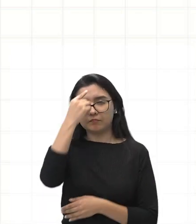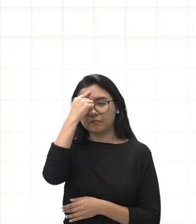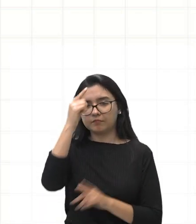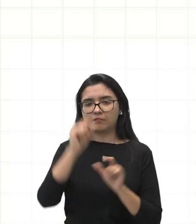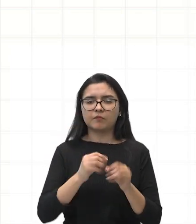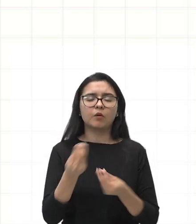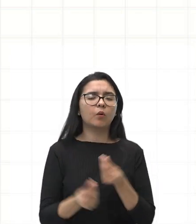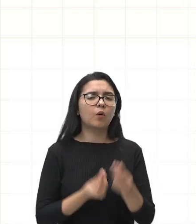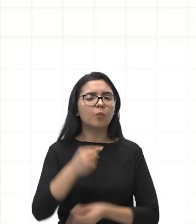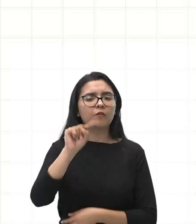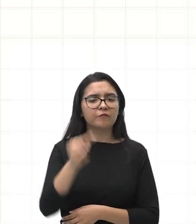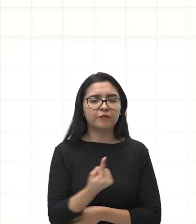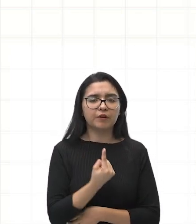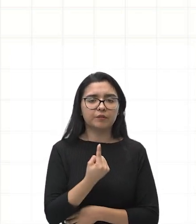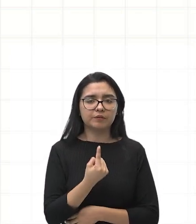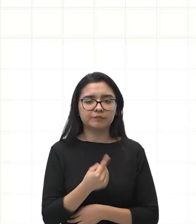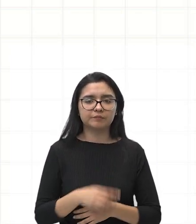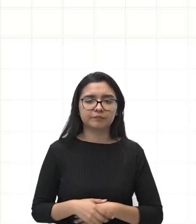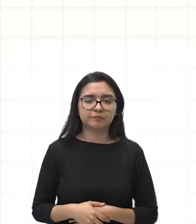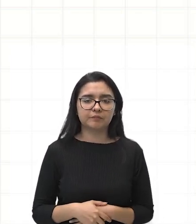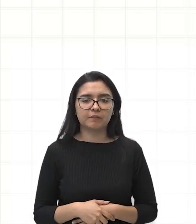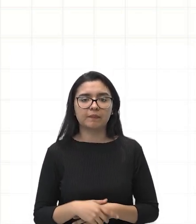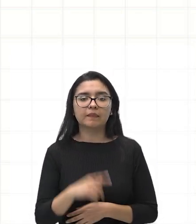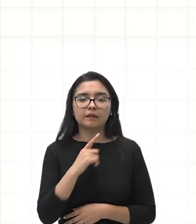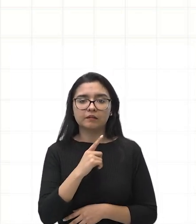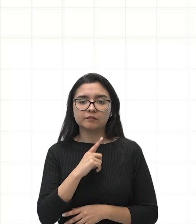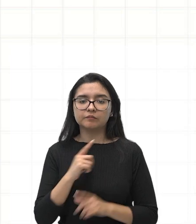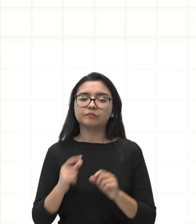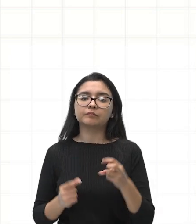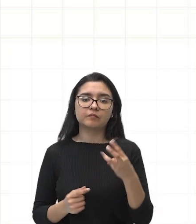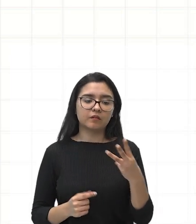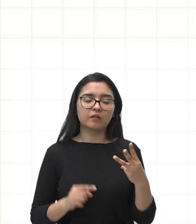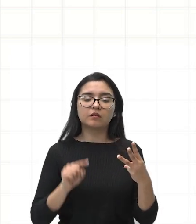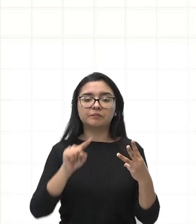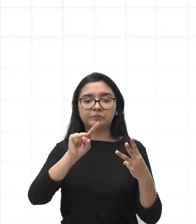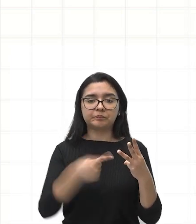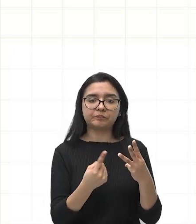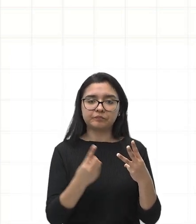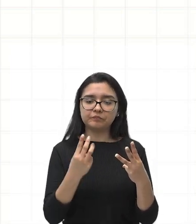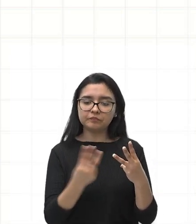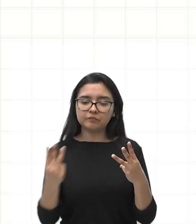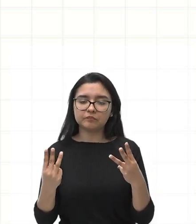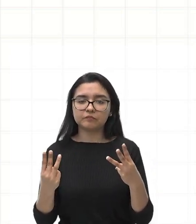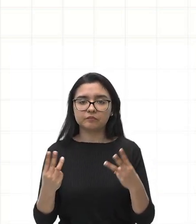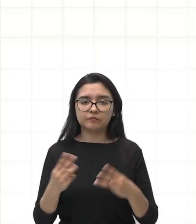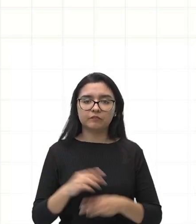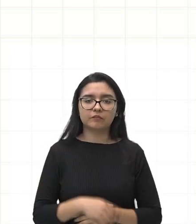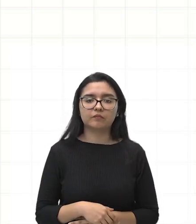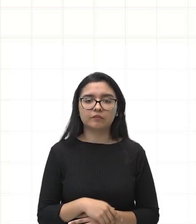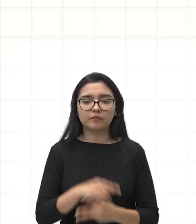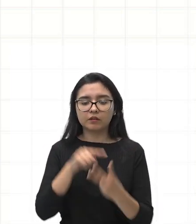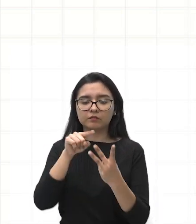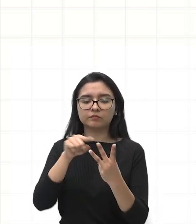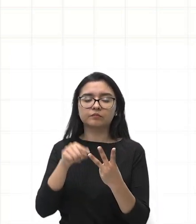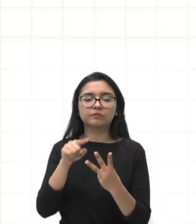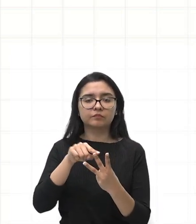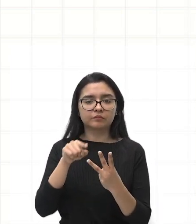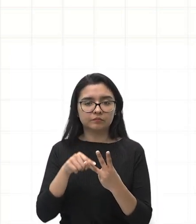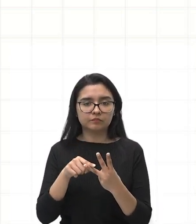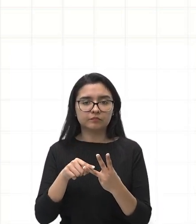situação da vírgula. Olha para cá, ó. Eu tenho aqui no número decimal, eu tenho duas casas aqui depois da vírgula, tá bom? Como eu estou multiplicando por um